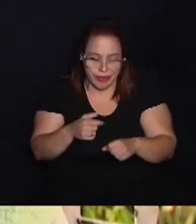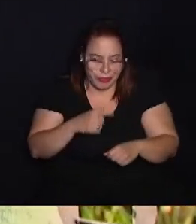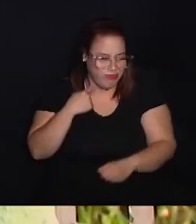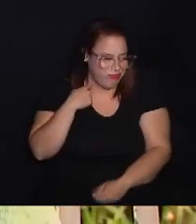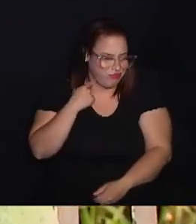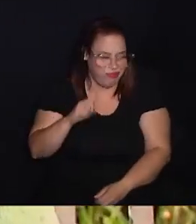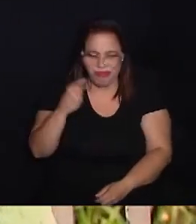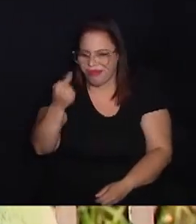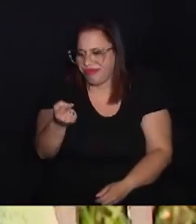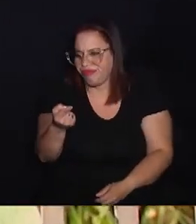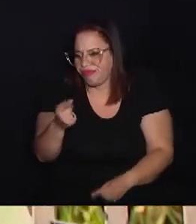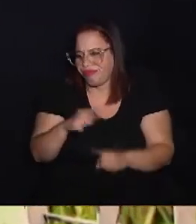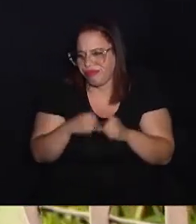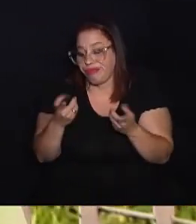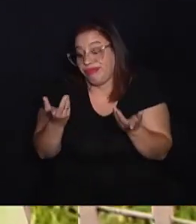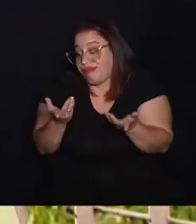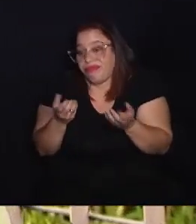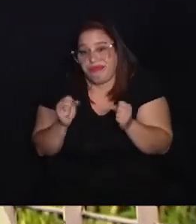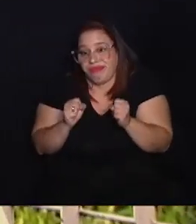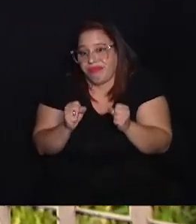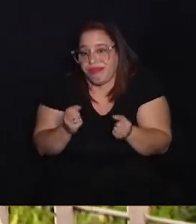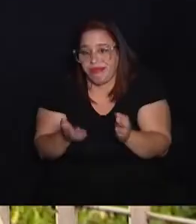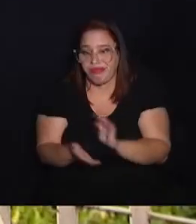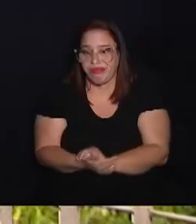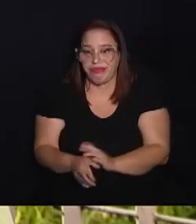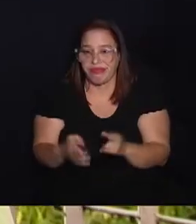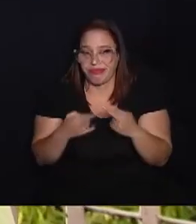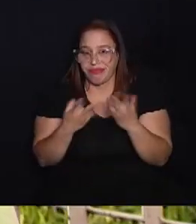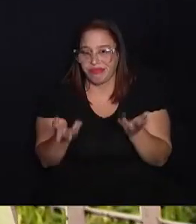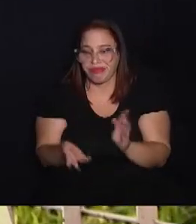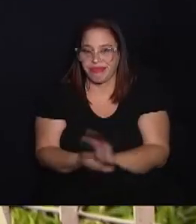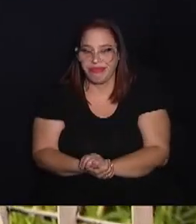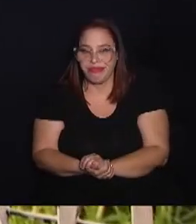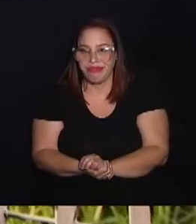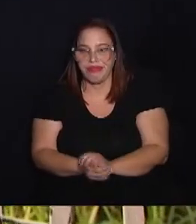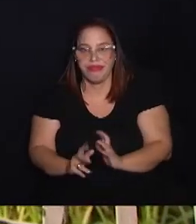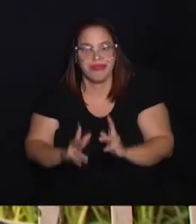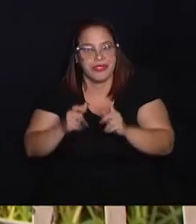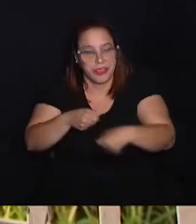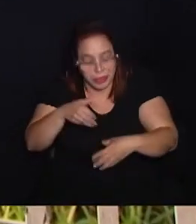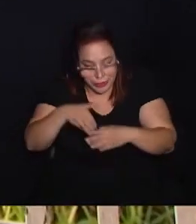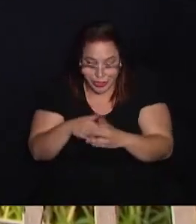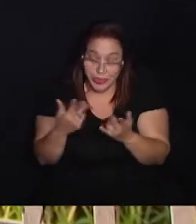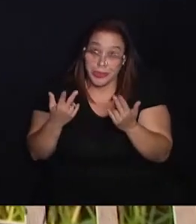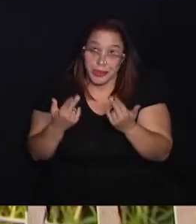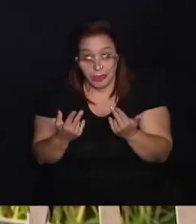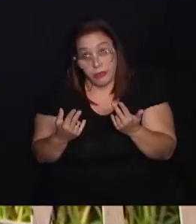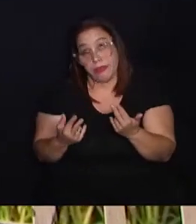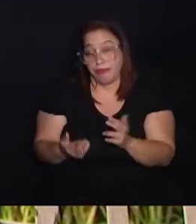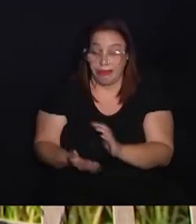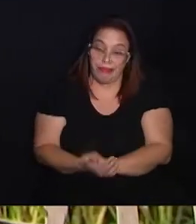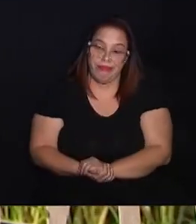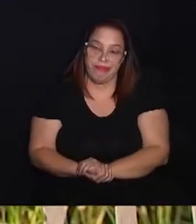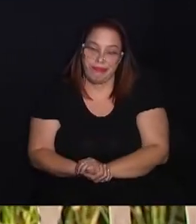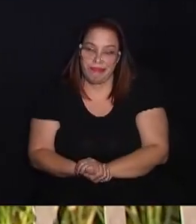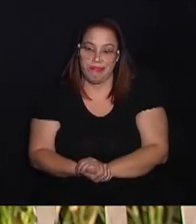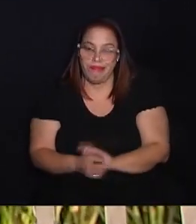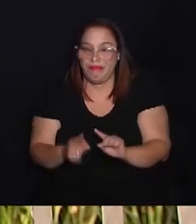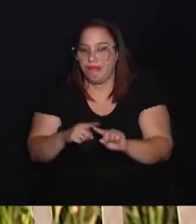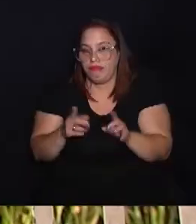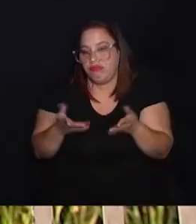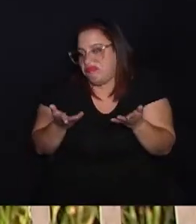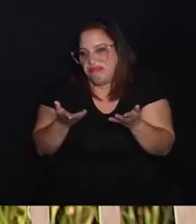ano. Presidente Luiz Rossini, o primeiro eleito para um 7º mandato aqui na Câmara de